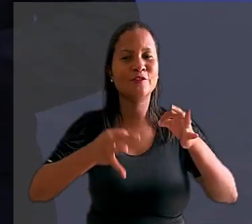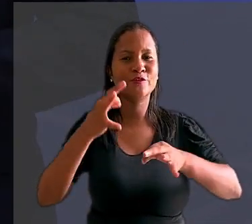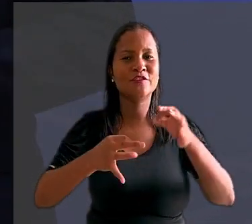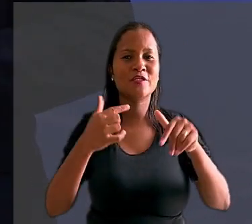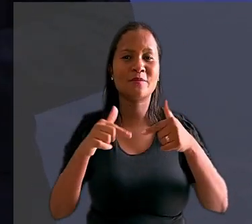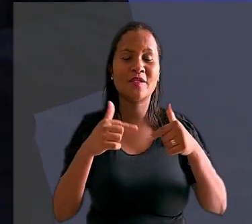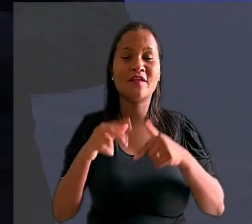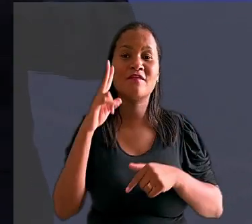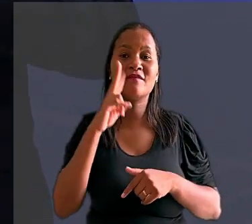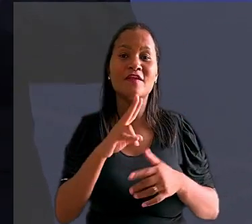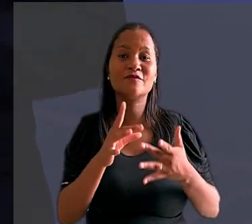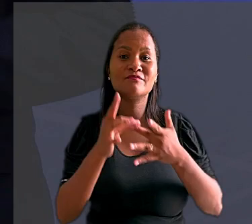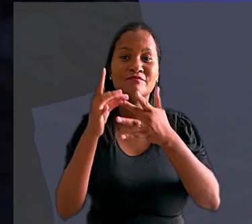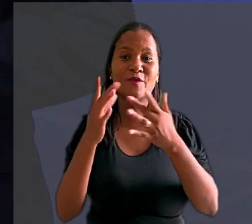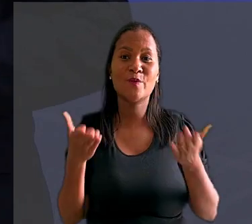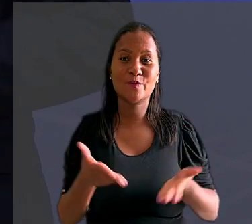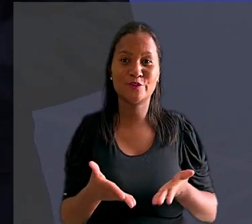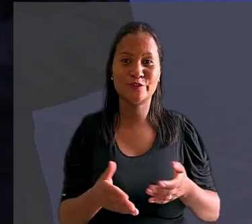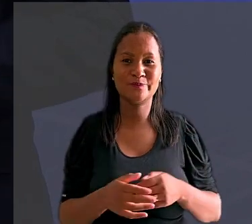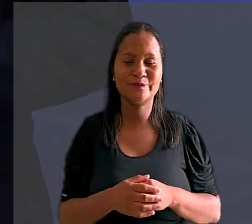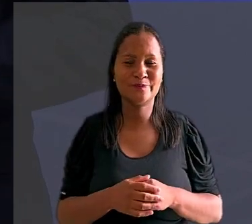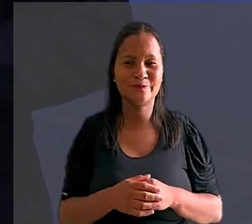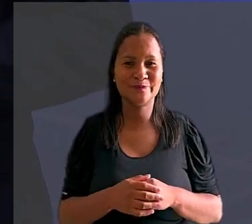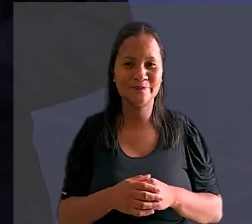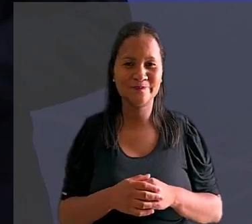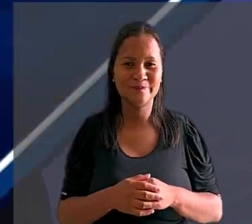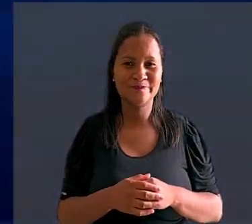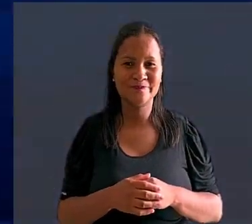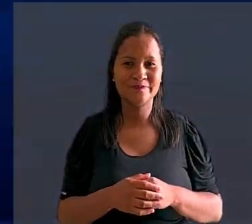Justiça Trabalhista. Veja os destaques da edição de hoje.